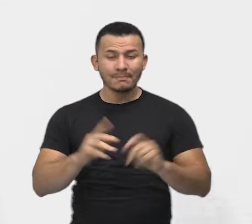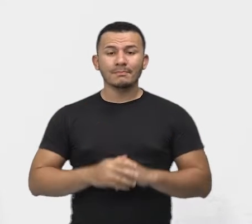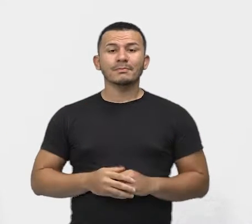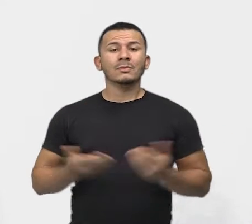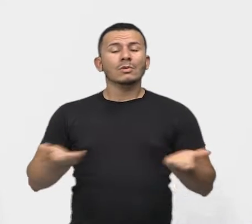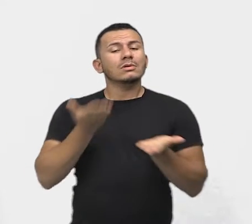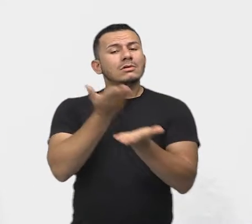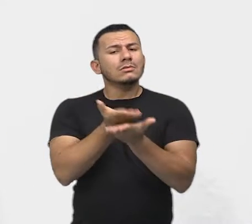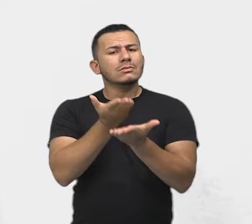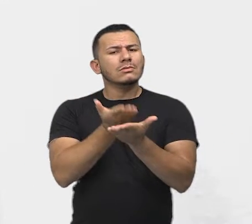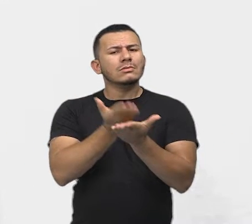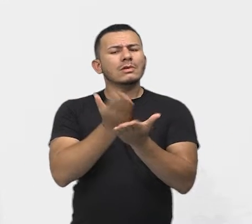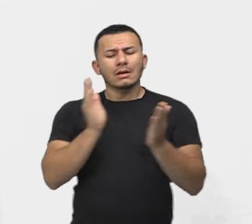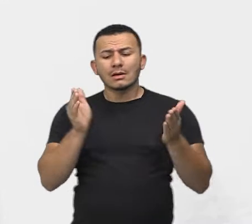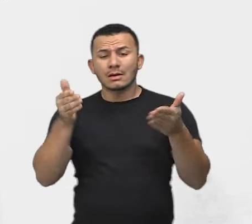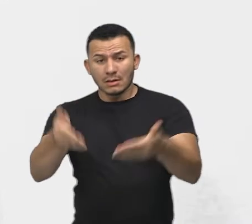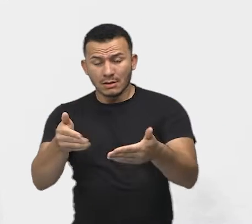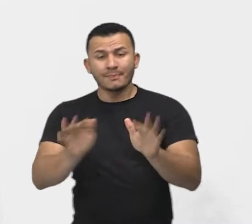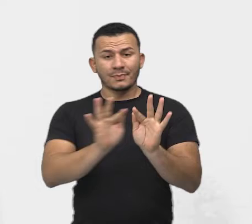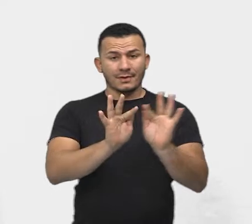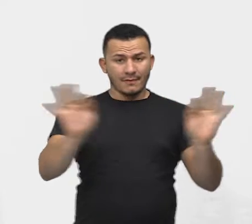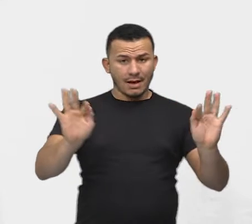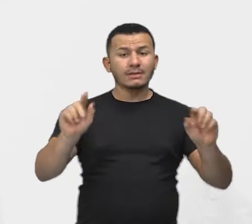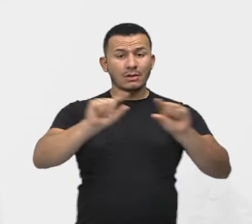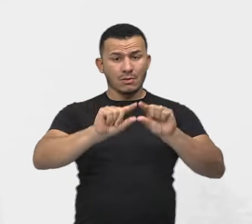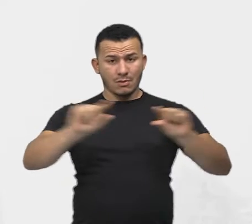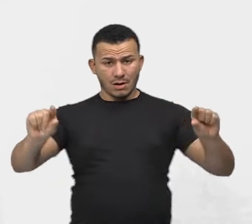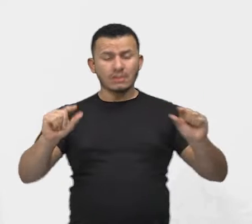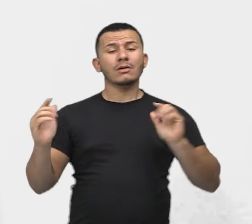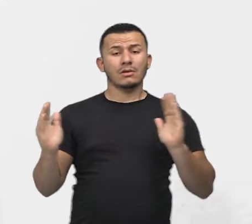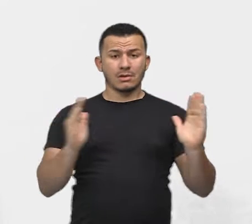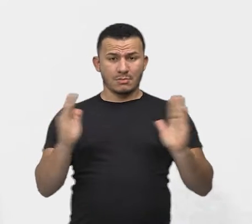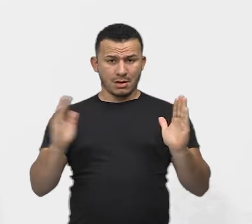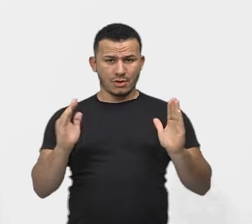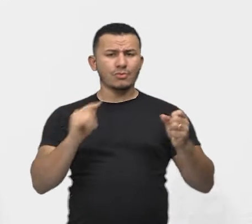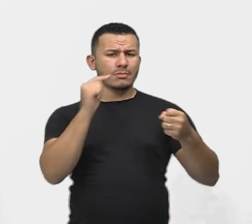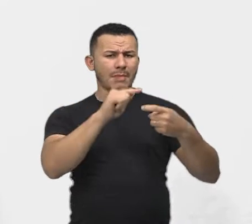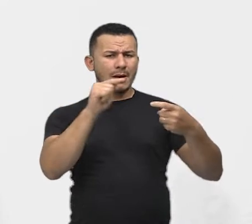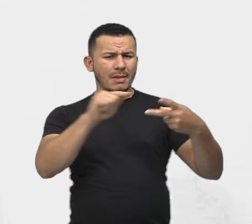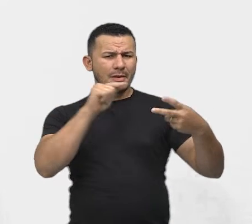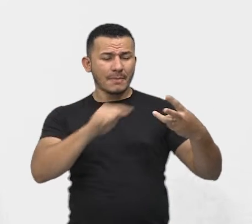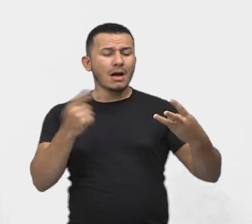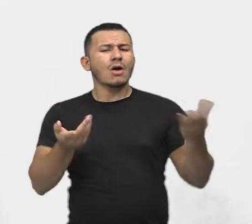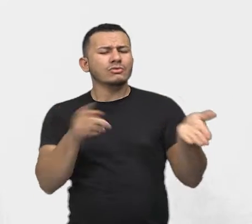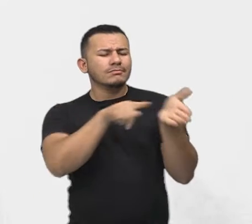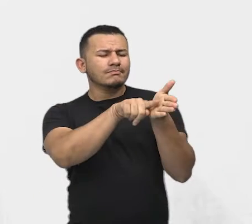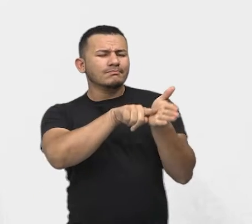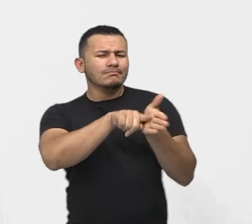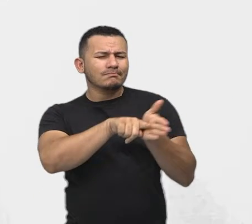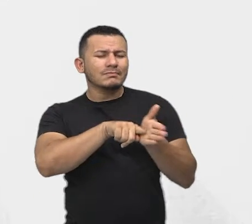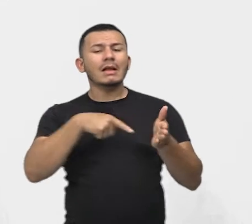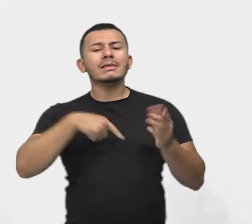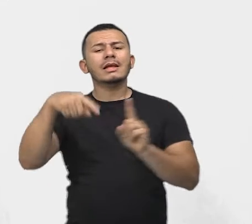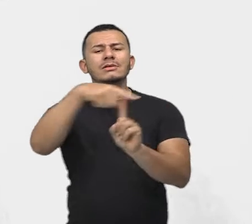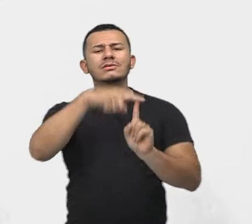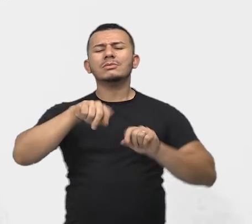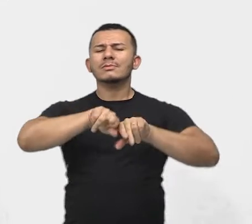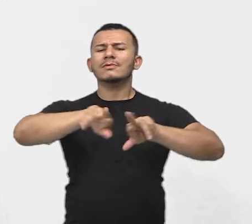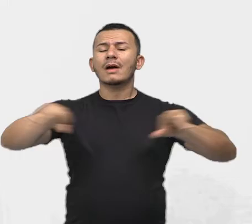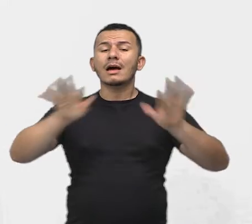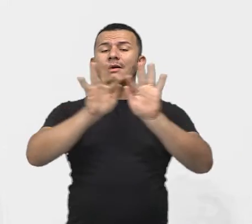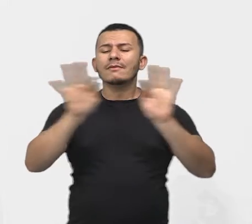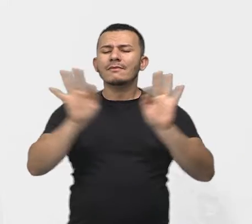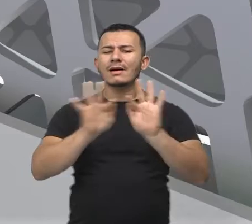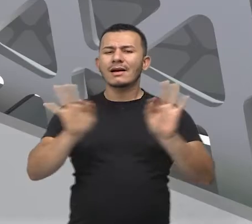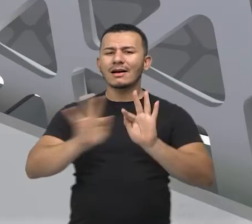vamos estudar exatamente frase, oração e período e vamos analisar e verificar os tipos de frases que